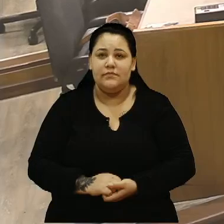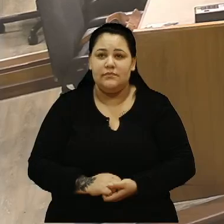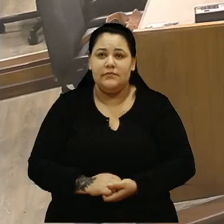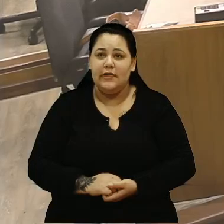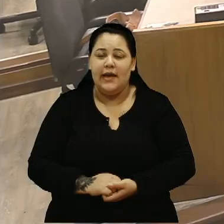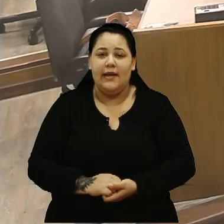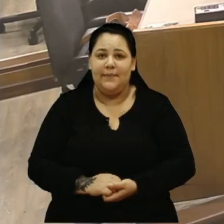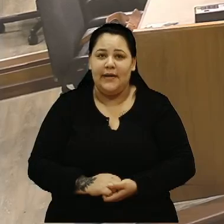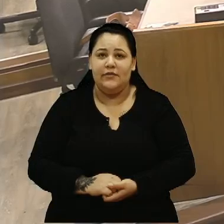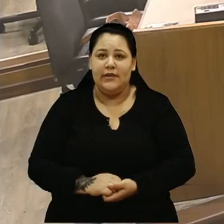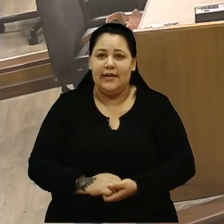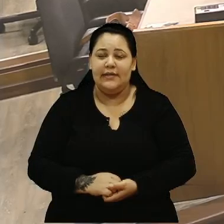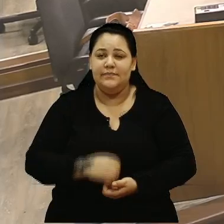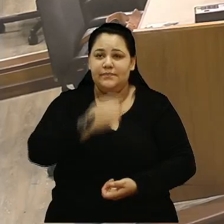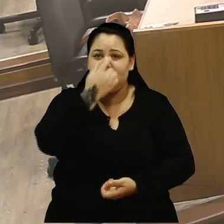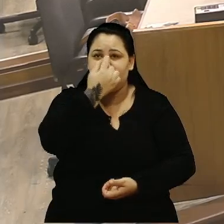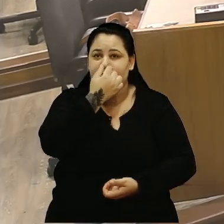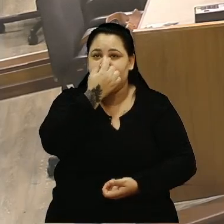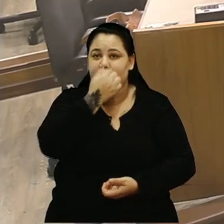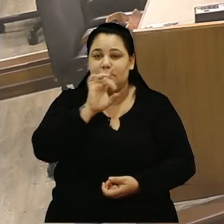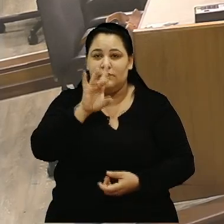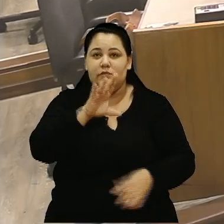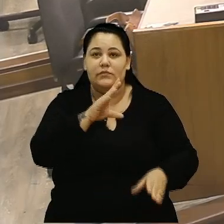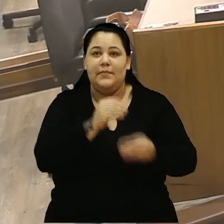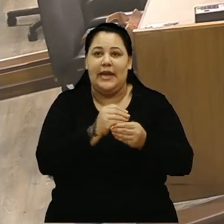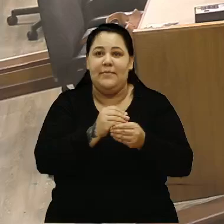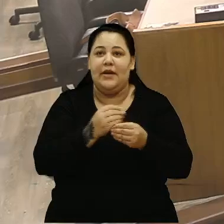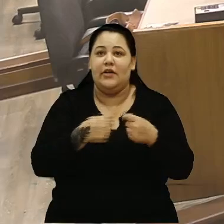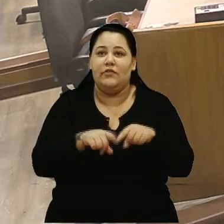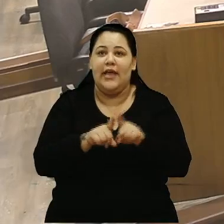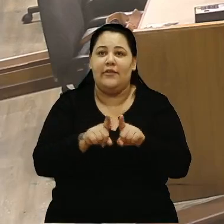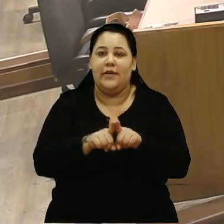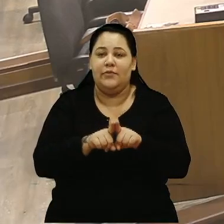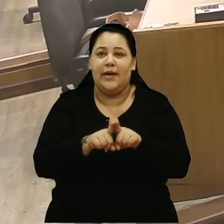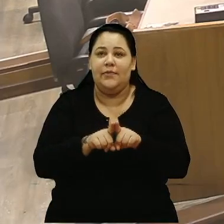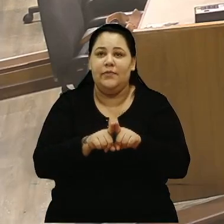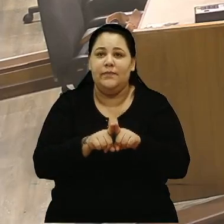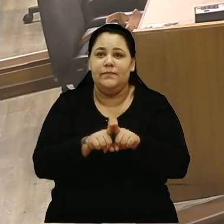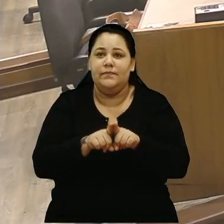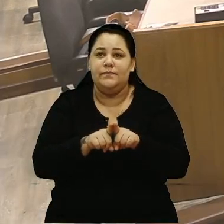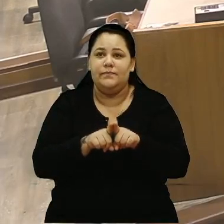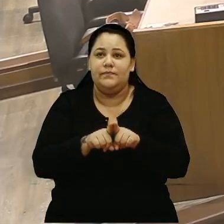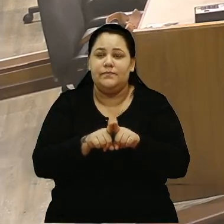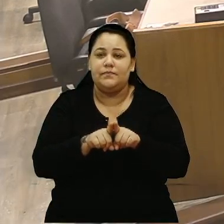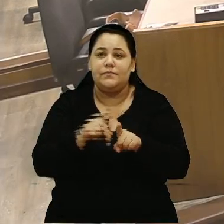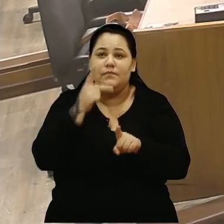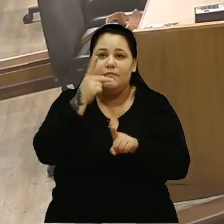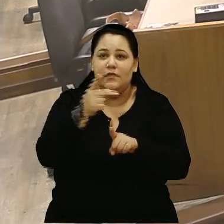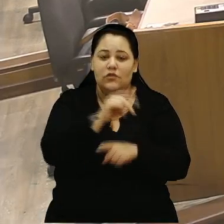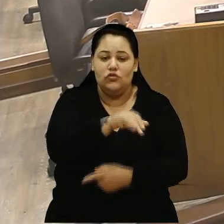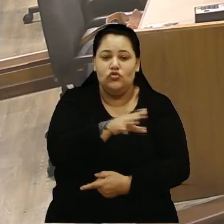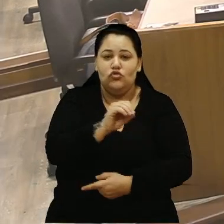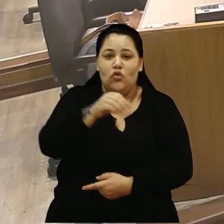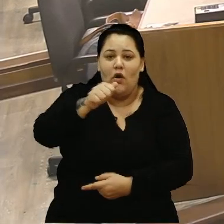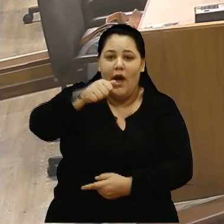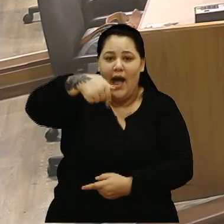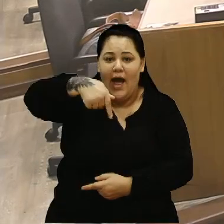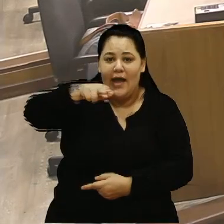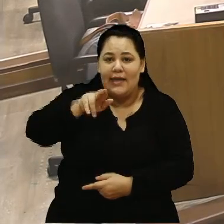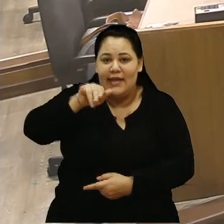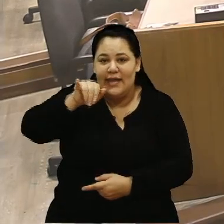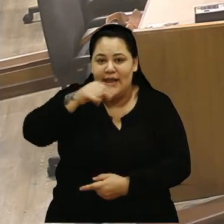Dois minutos. Eu separei aqui só um trechinho bem rapidinho, 2 minutos a gente tem, né? Da fala do Joaquim Barbosa, lá na